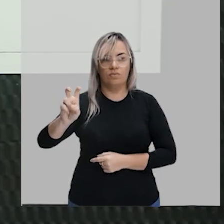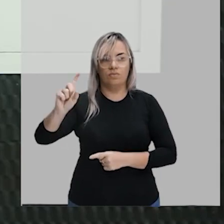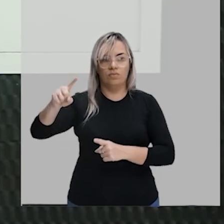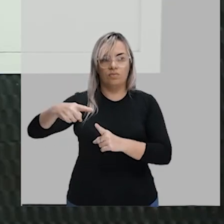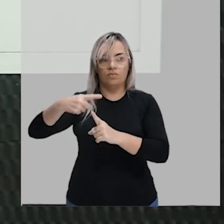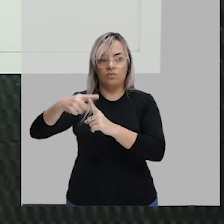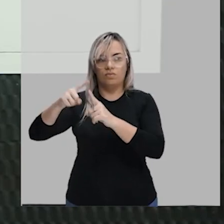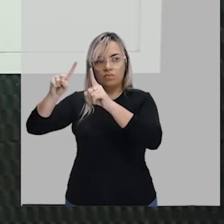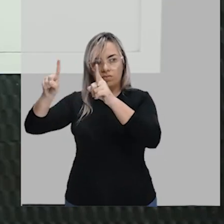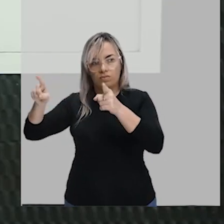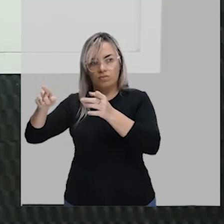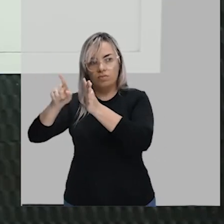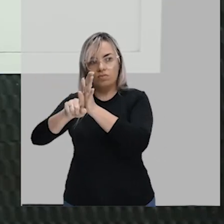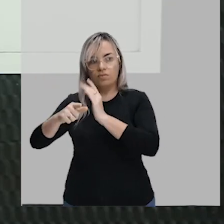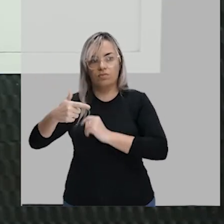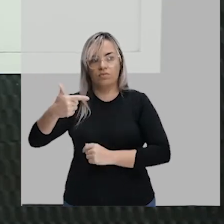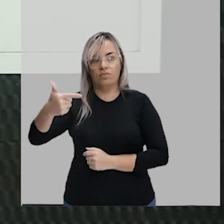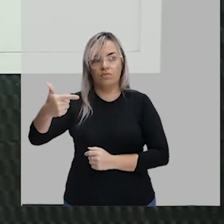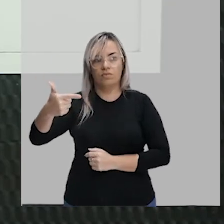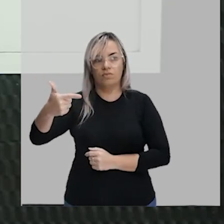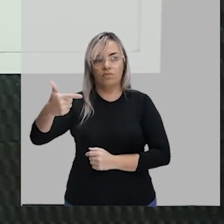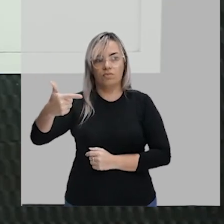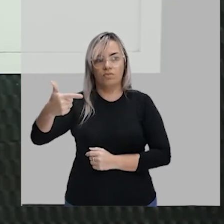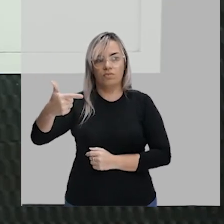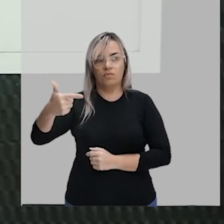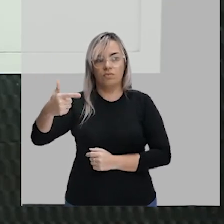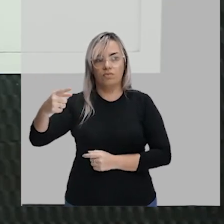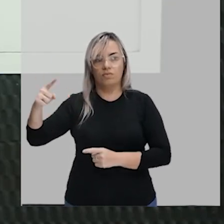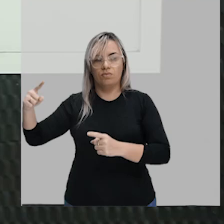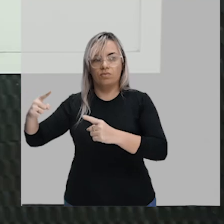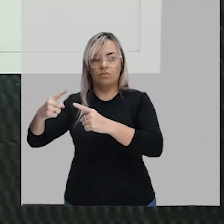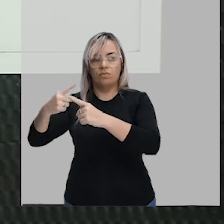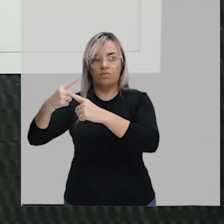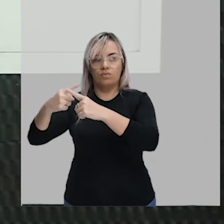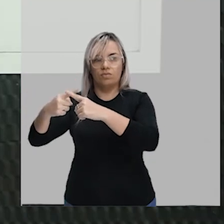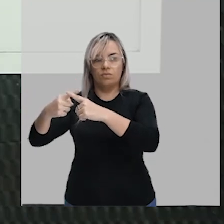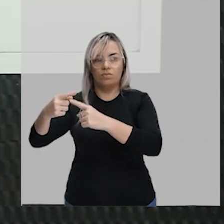mais menos 2 vezes 9.